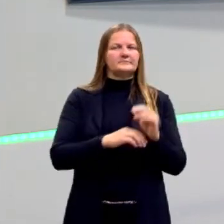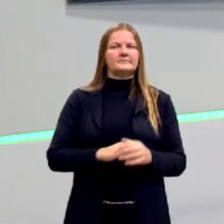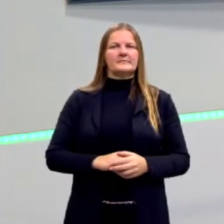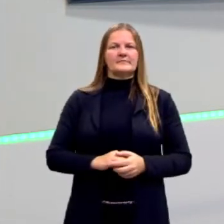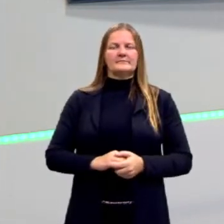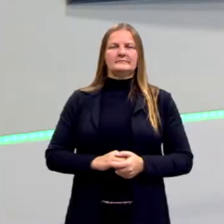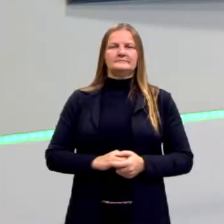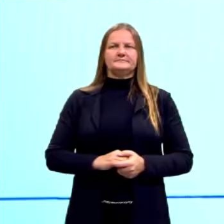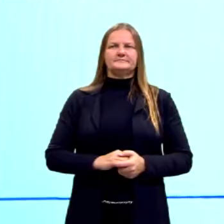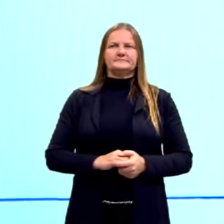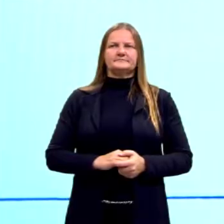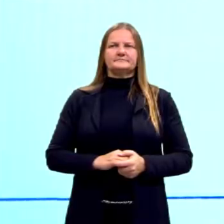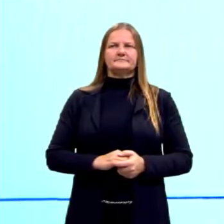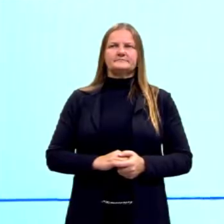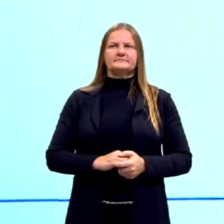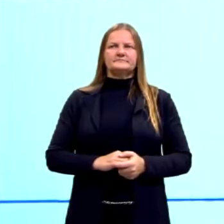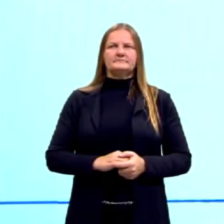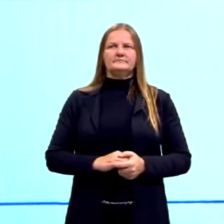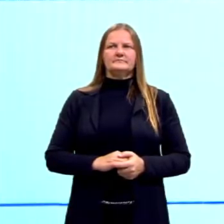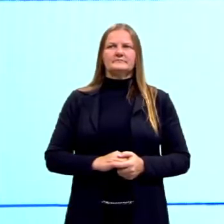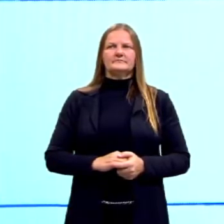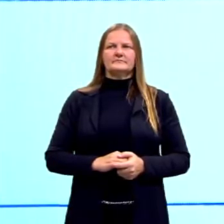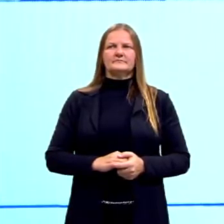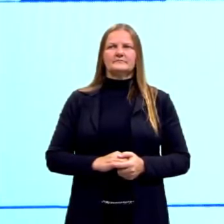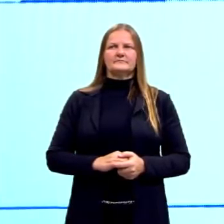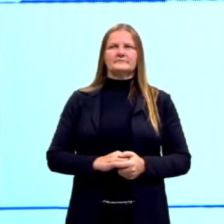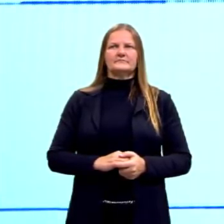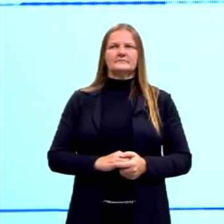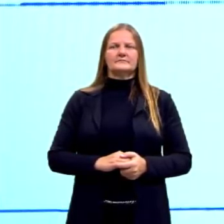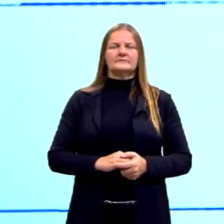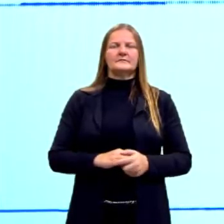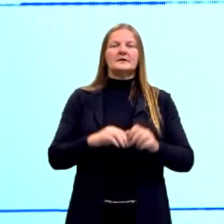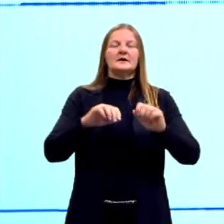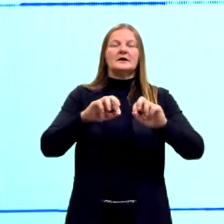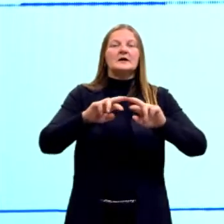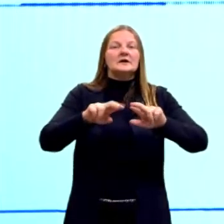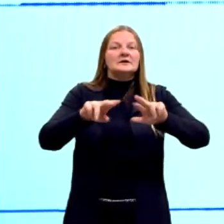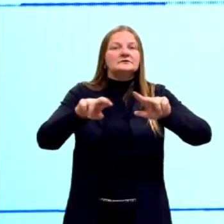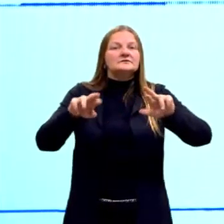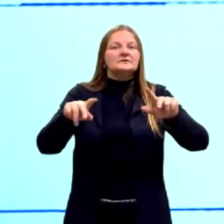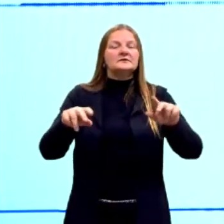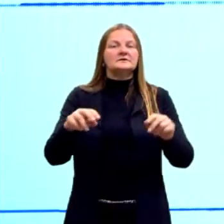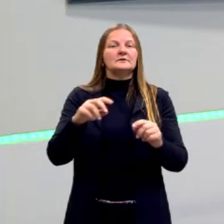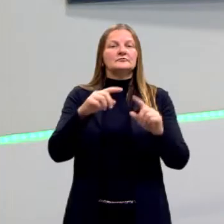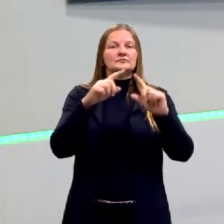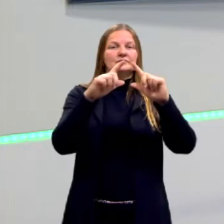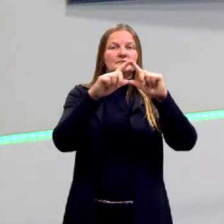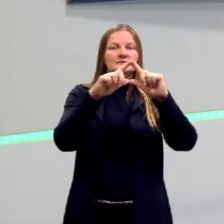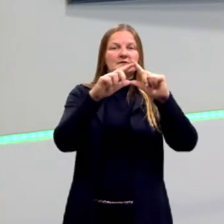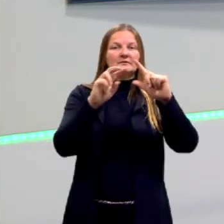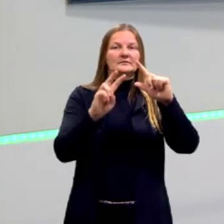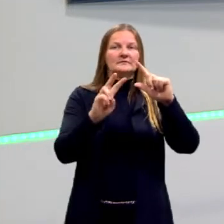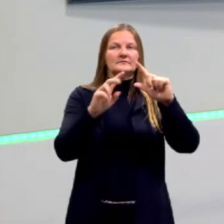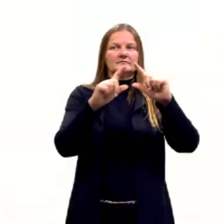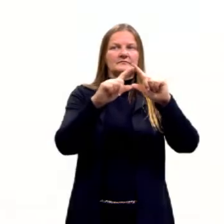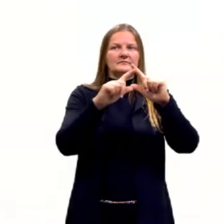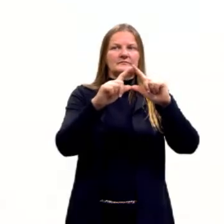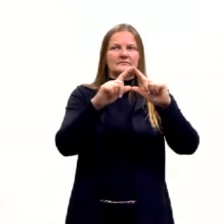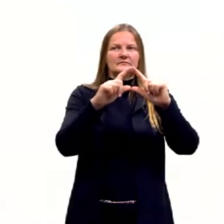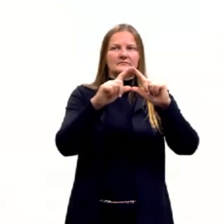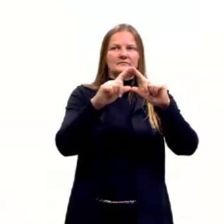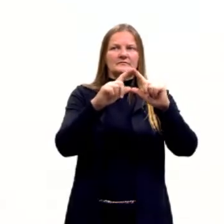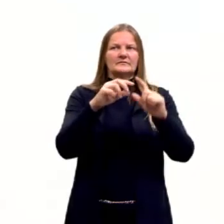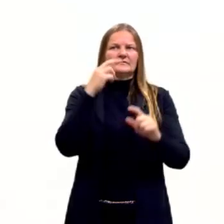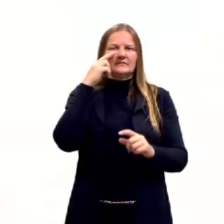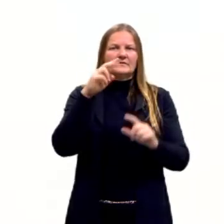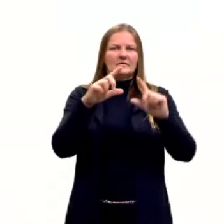tempo né então diferença ódio potencial como eu falei para você só o delta V Neck nessa parte de baixo a gente